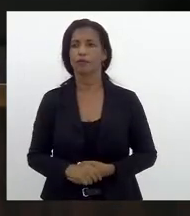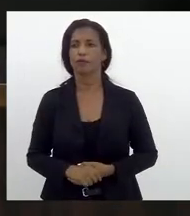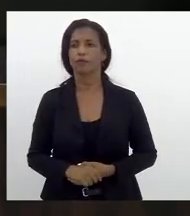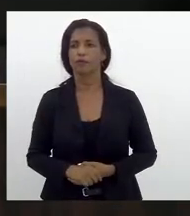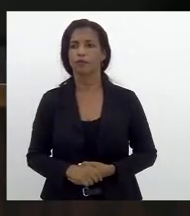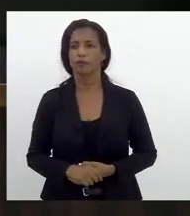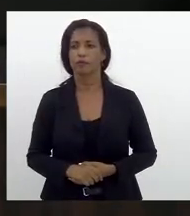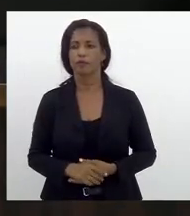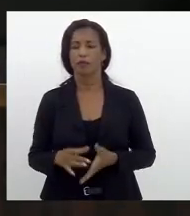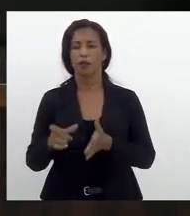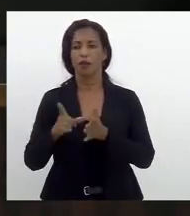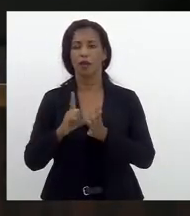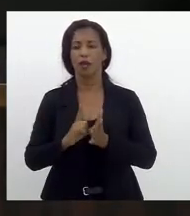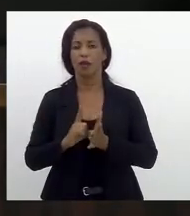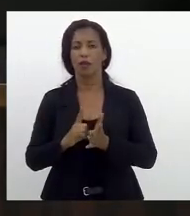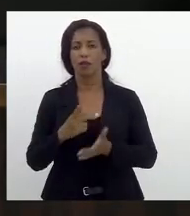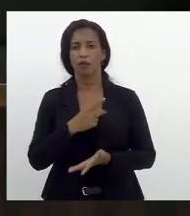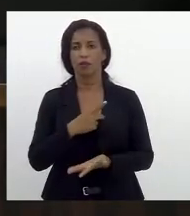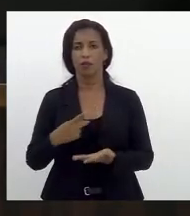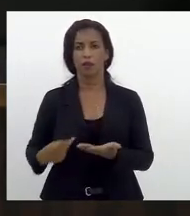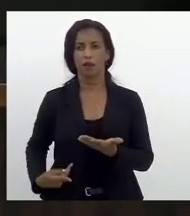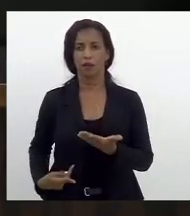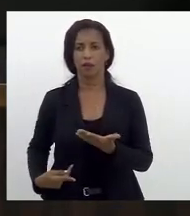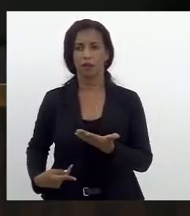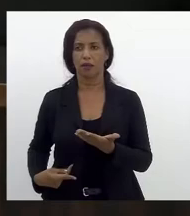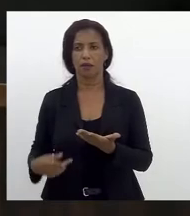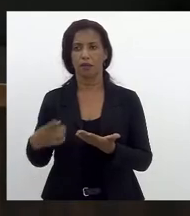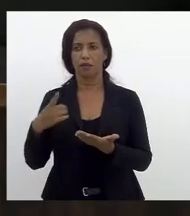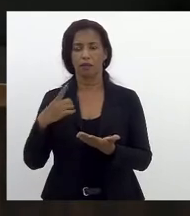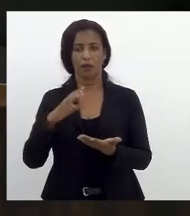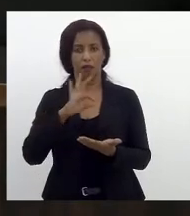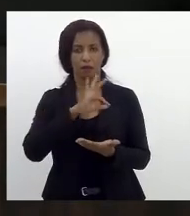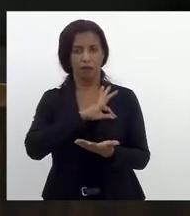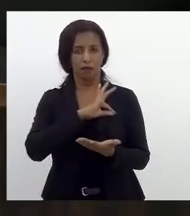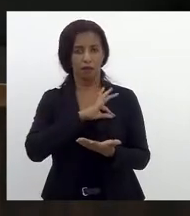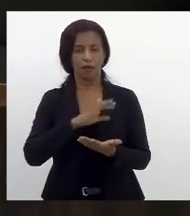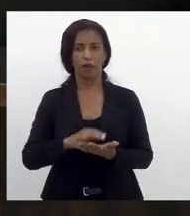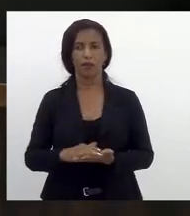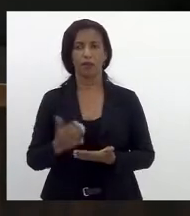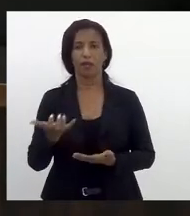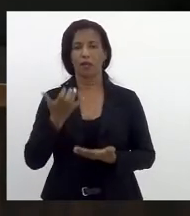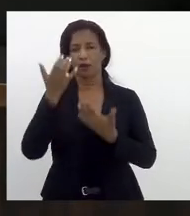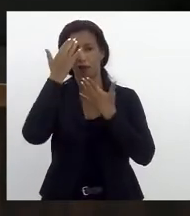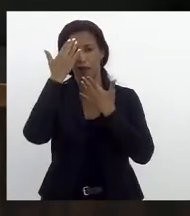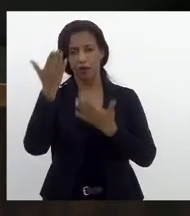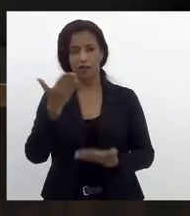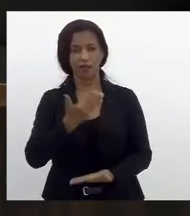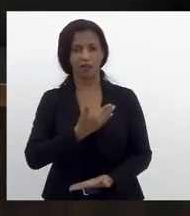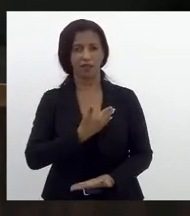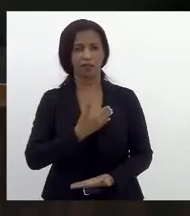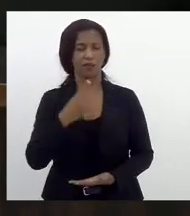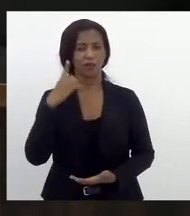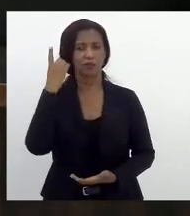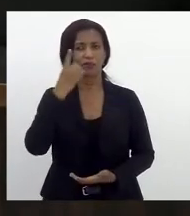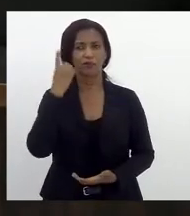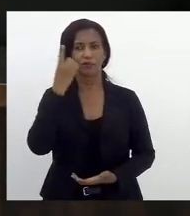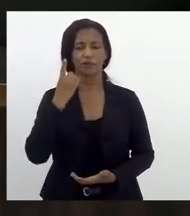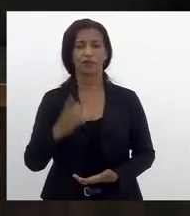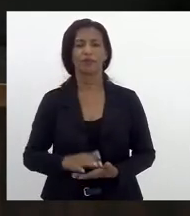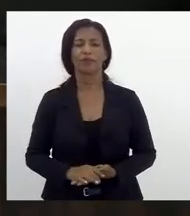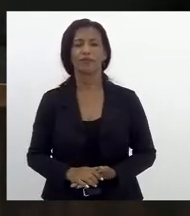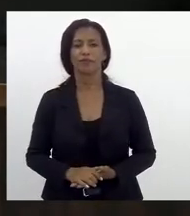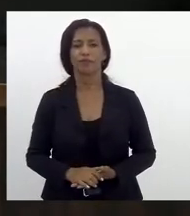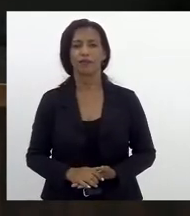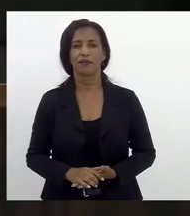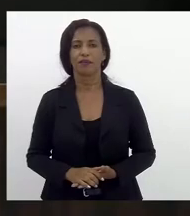Bem, antes de passar a presidência da sessão para a deputada Marta Rocha, eu quero agradecer aos colegas deputados e